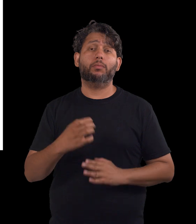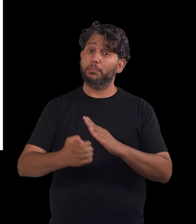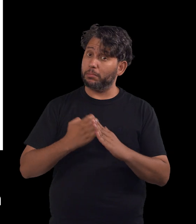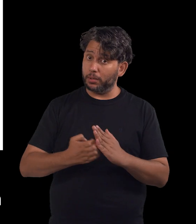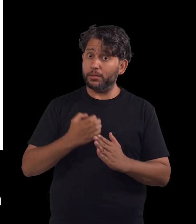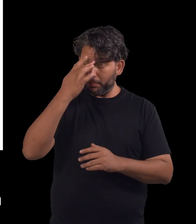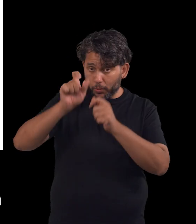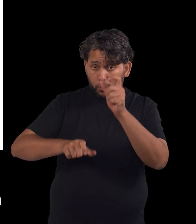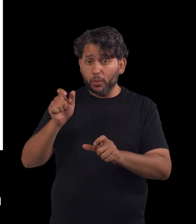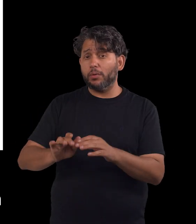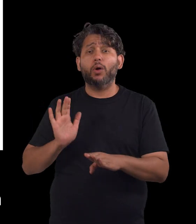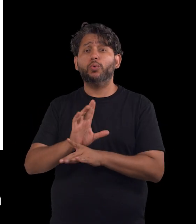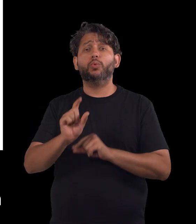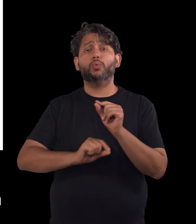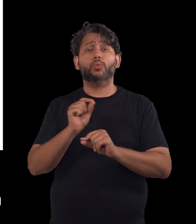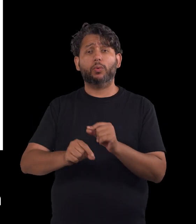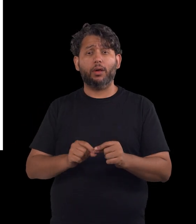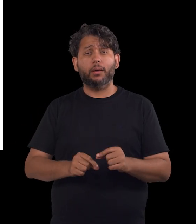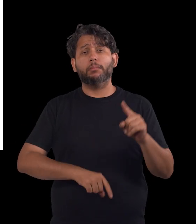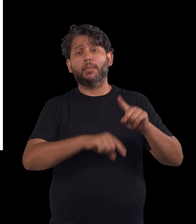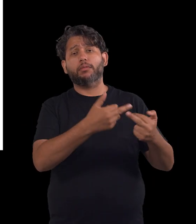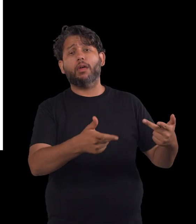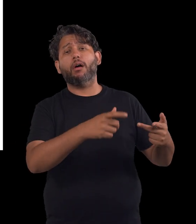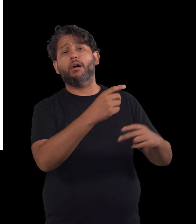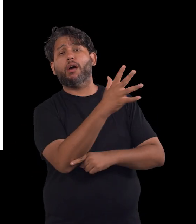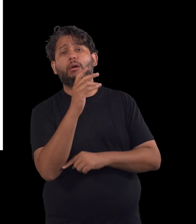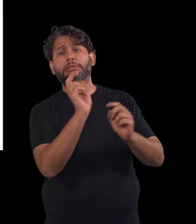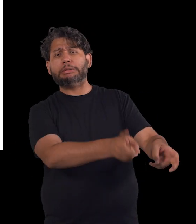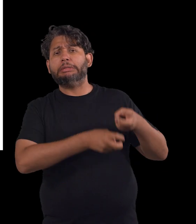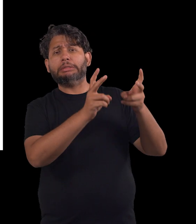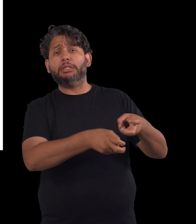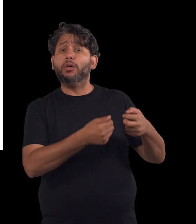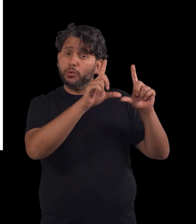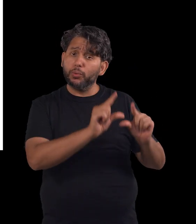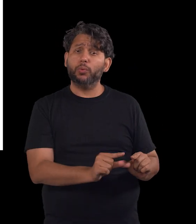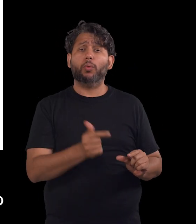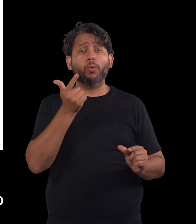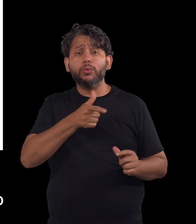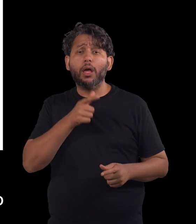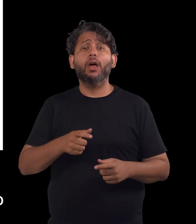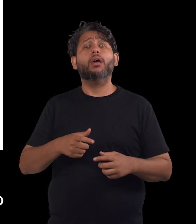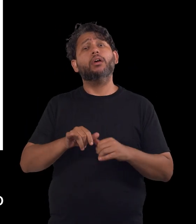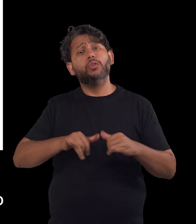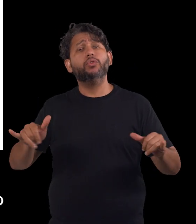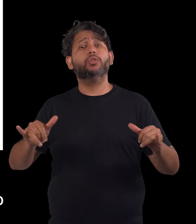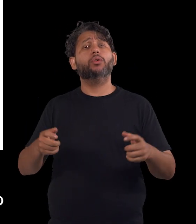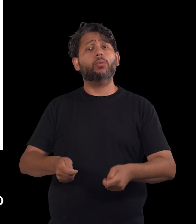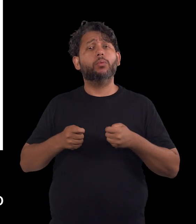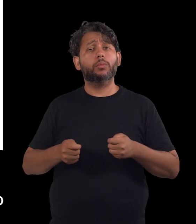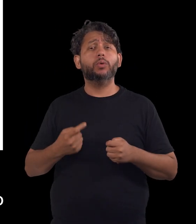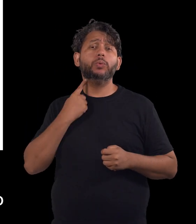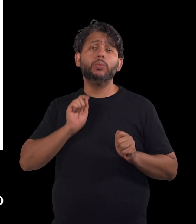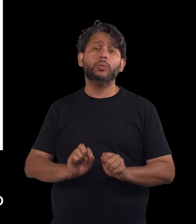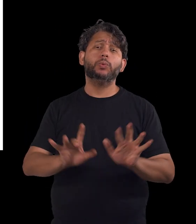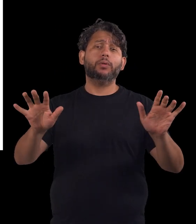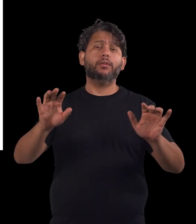reciclar, empresas e consumidores contribuem para diminuir a extração de matérias-primas, economizar energia e evitar